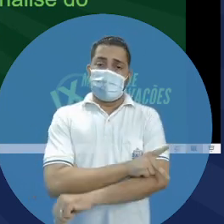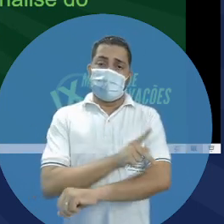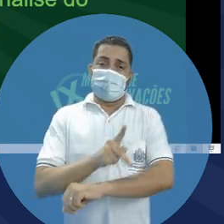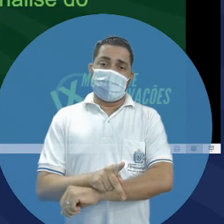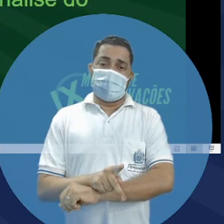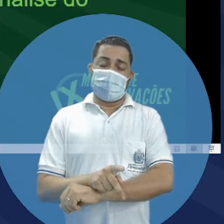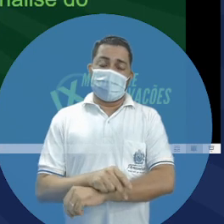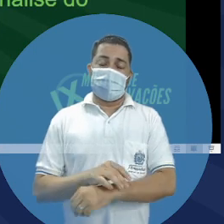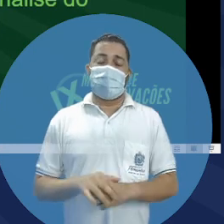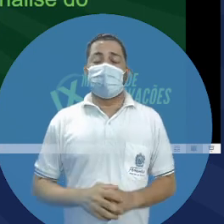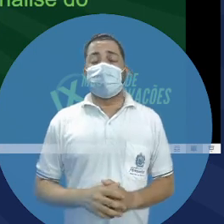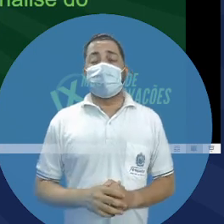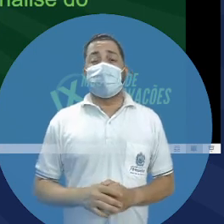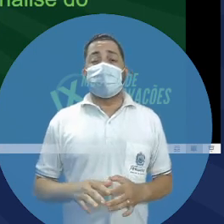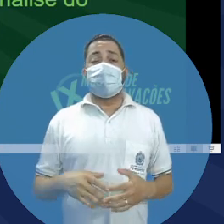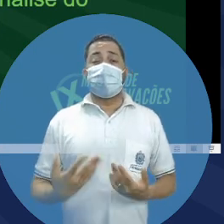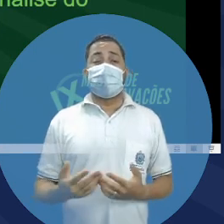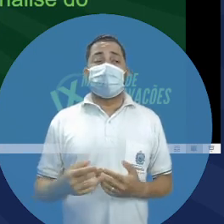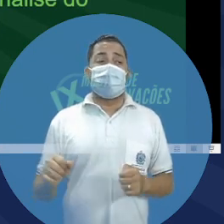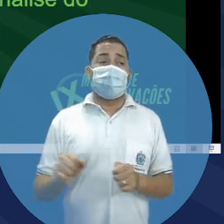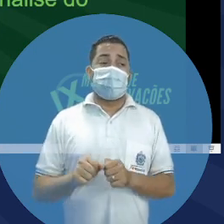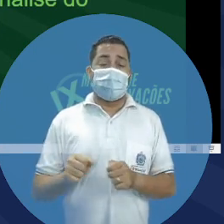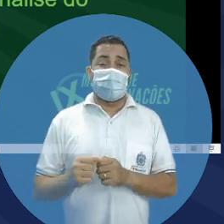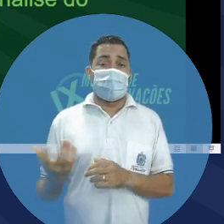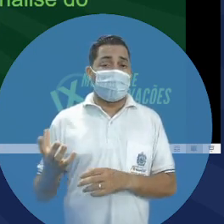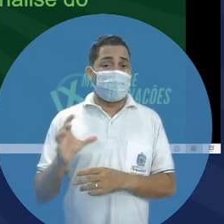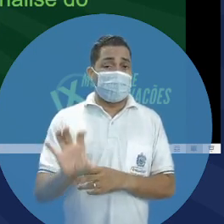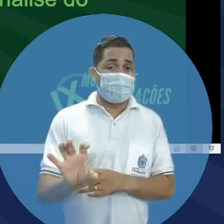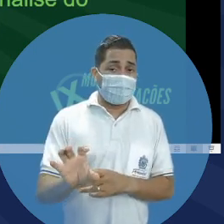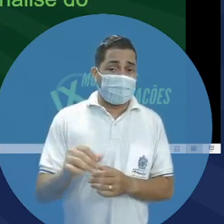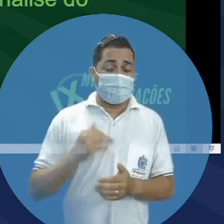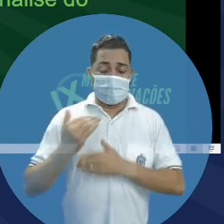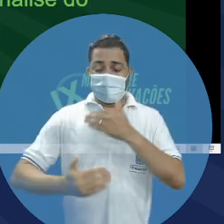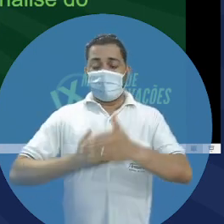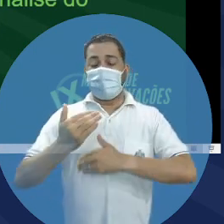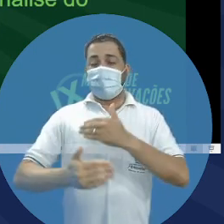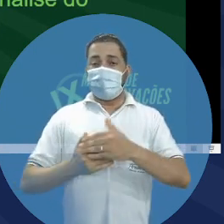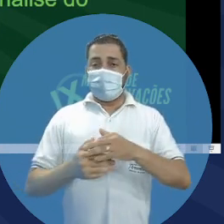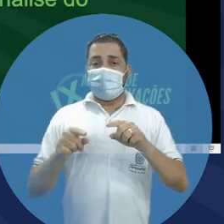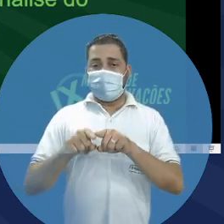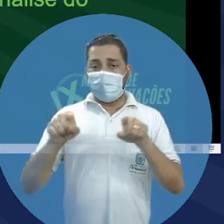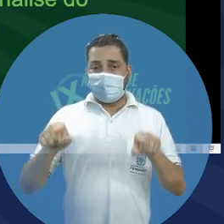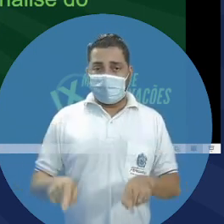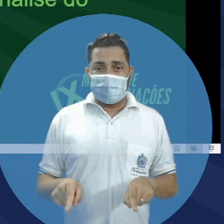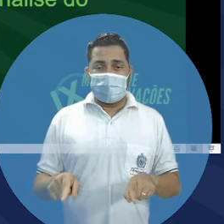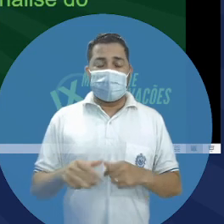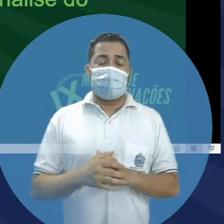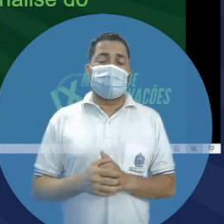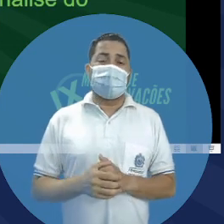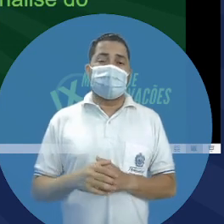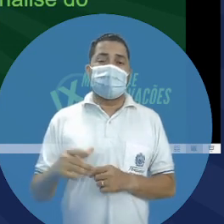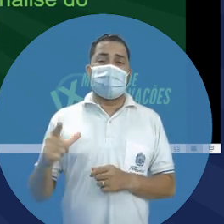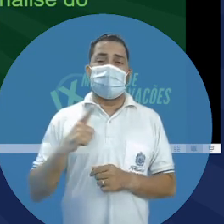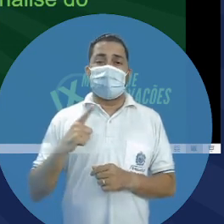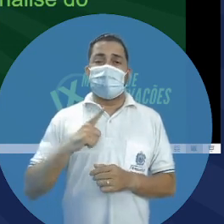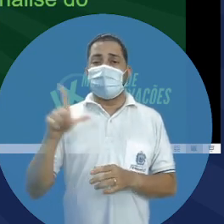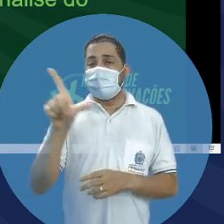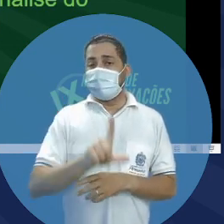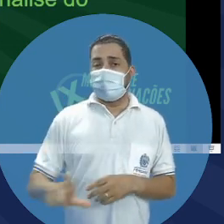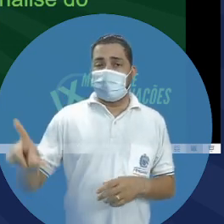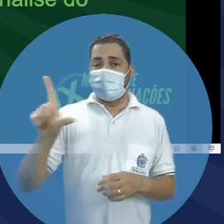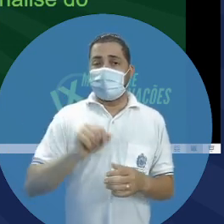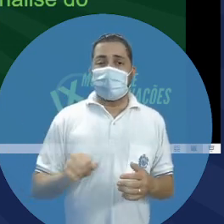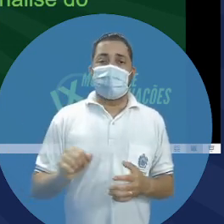nossas metodologias aplicadas para desenvolvimento do projeto foram tertúlias, literárias, musicais